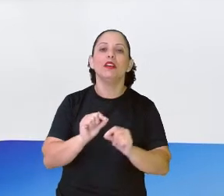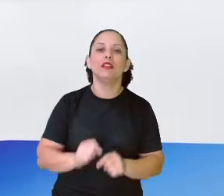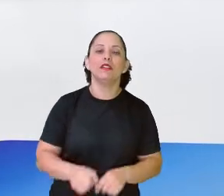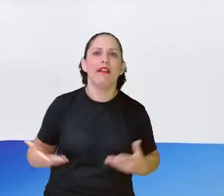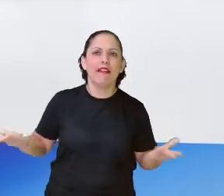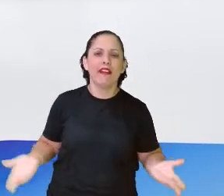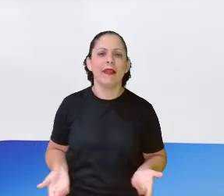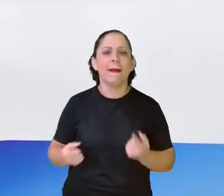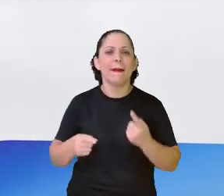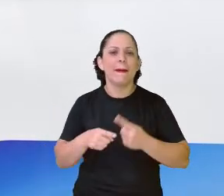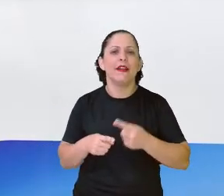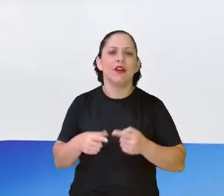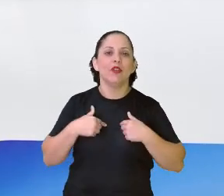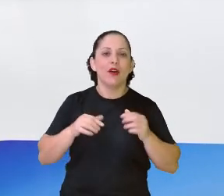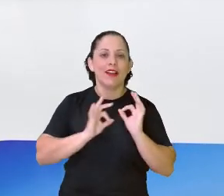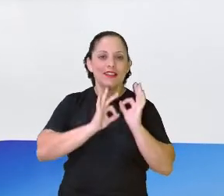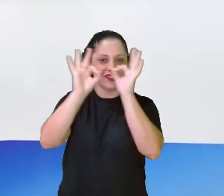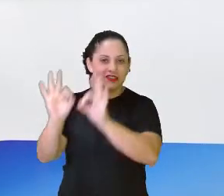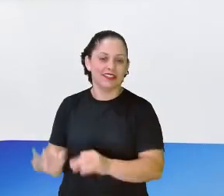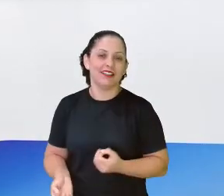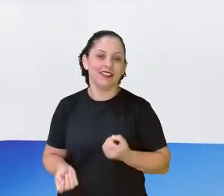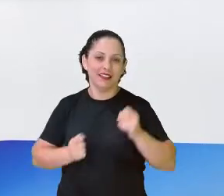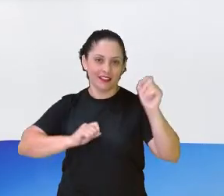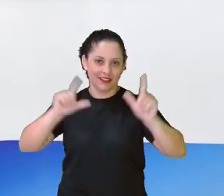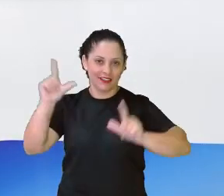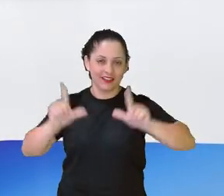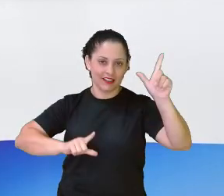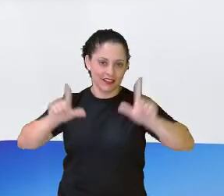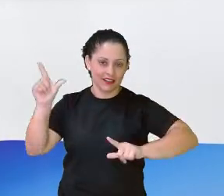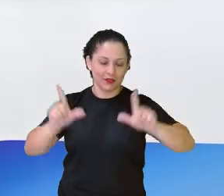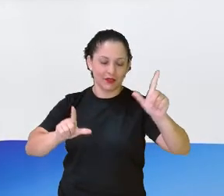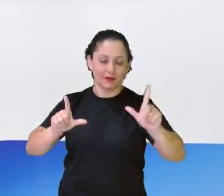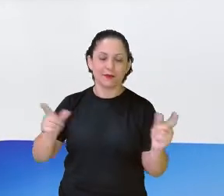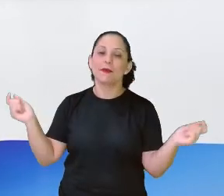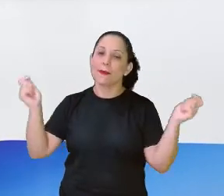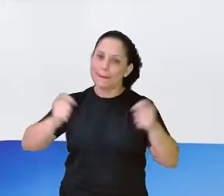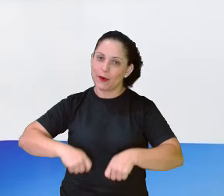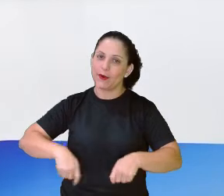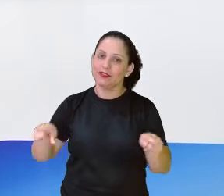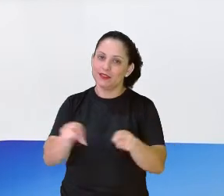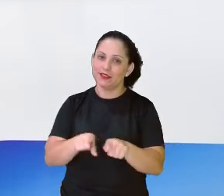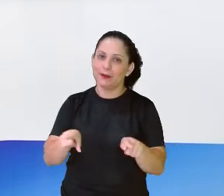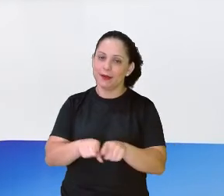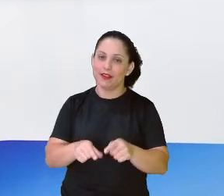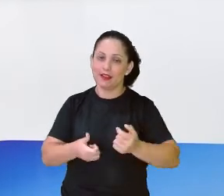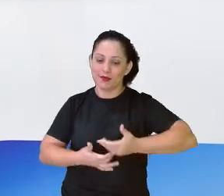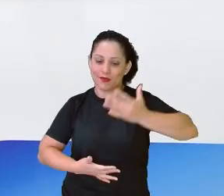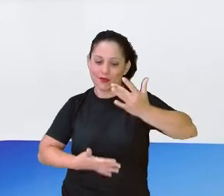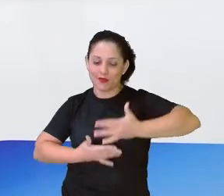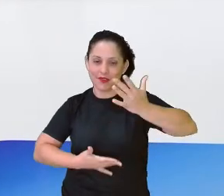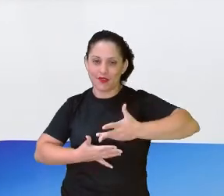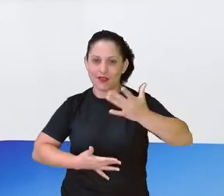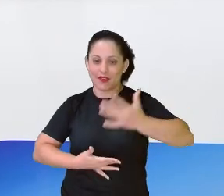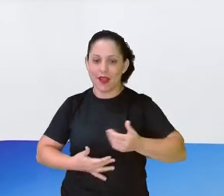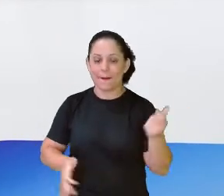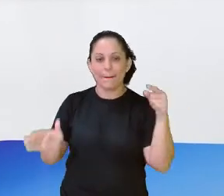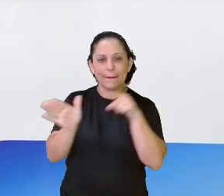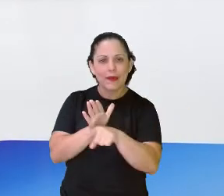estou lhe assistindo na TV? Além de assistir, você pode enviar a tua mensagem ao